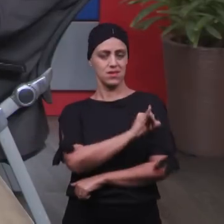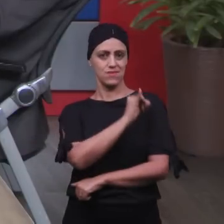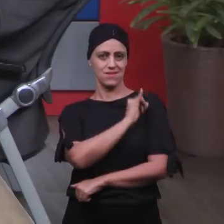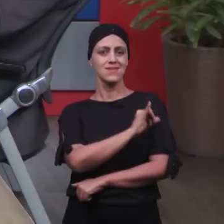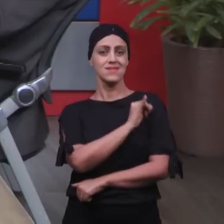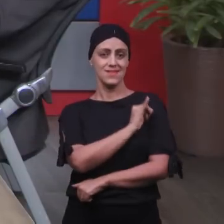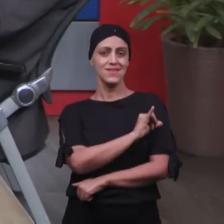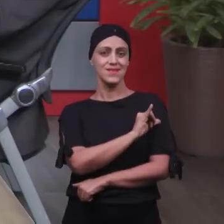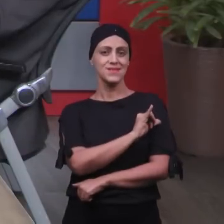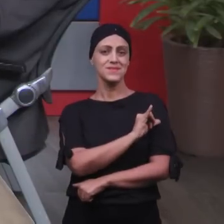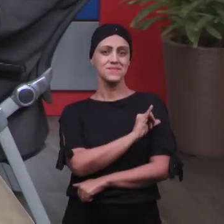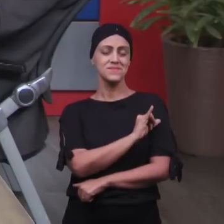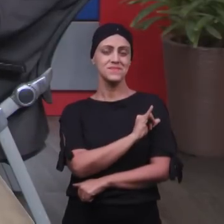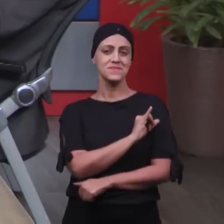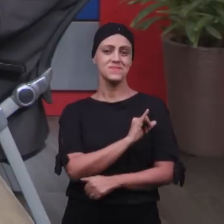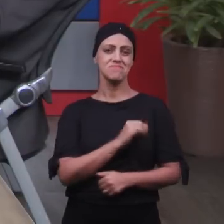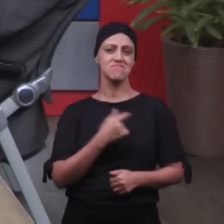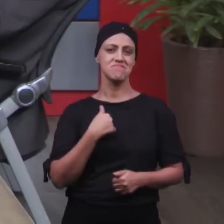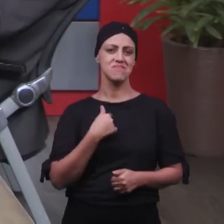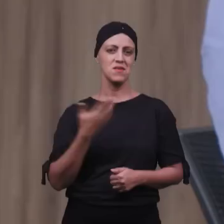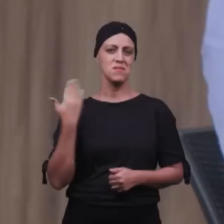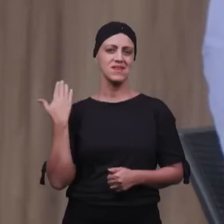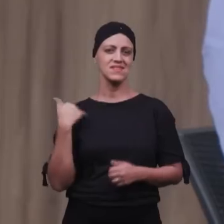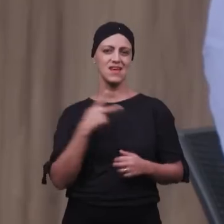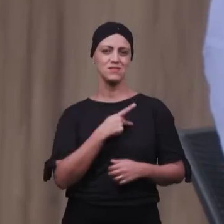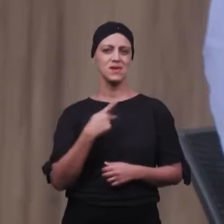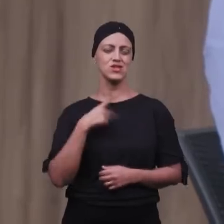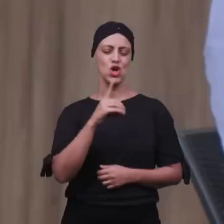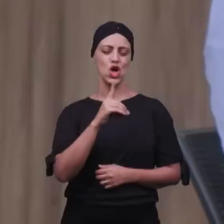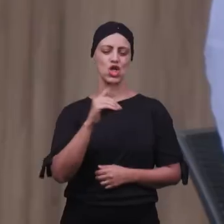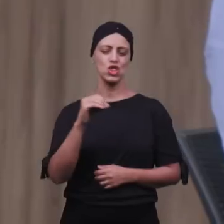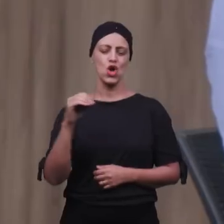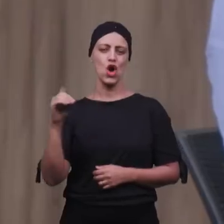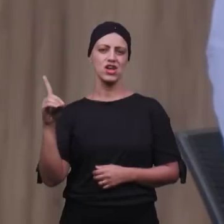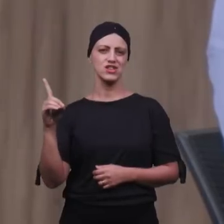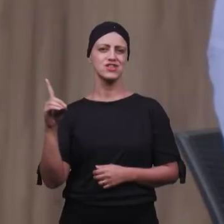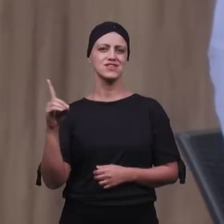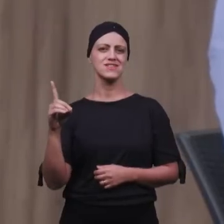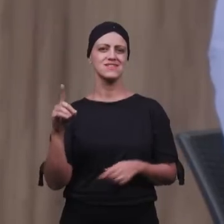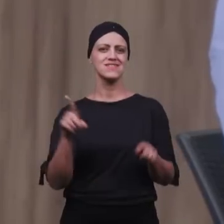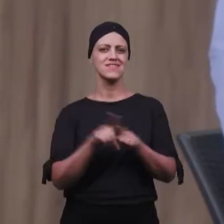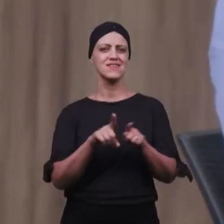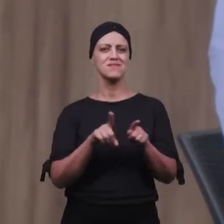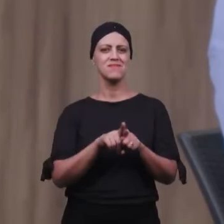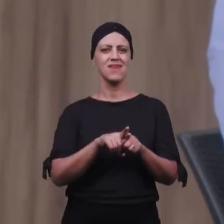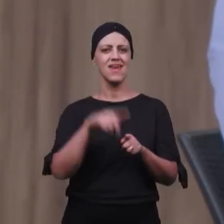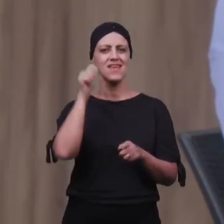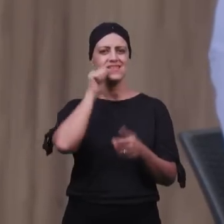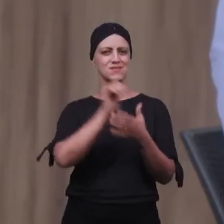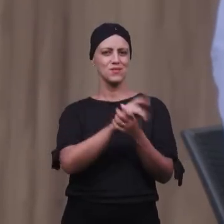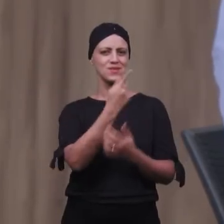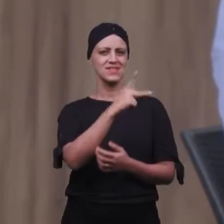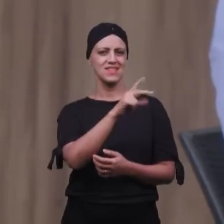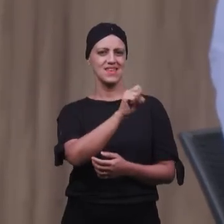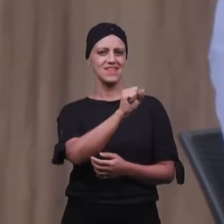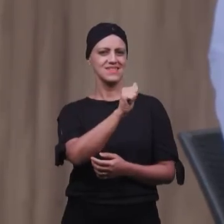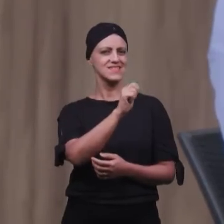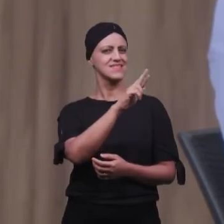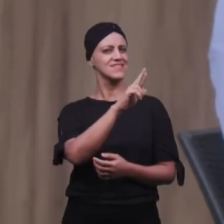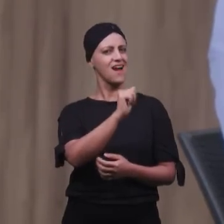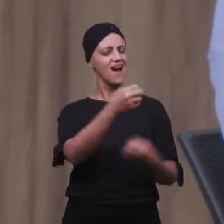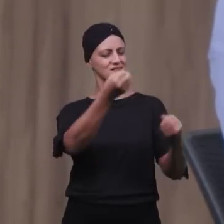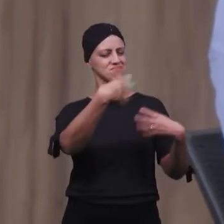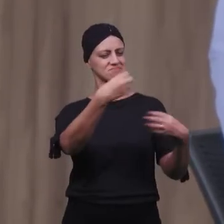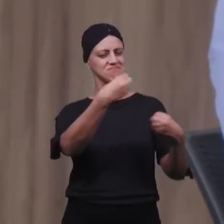pastor Dodge, né? Olha só. Em Copacabana. Fui aluno da irmã Sara, né? Que todos da igreja. Que escola,